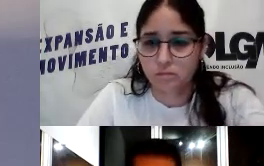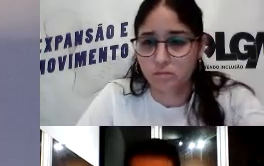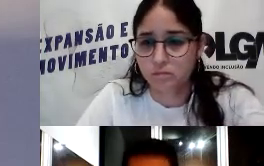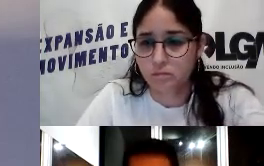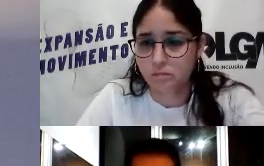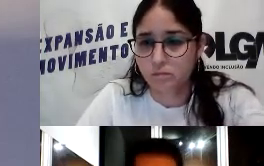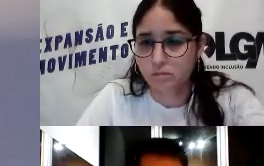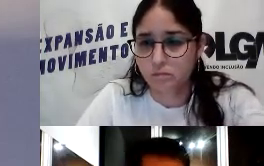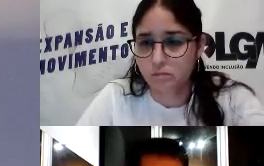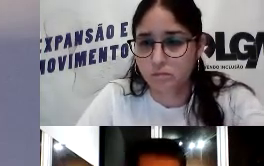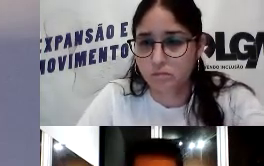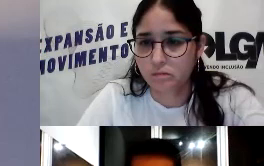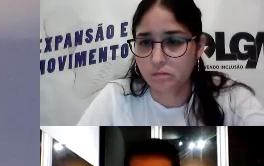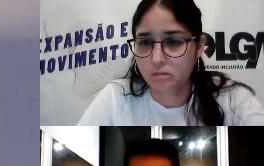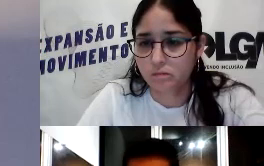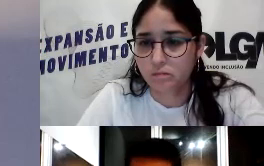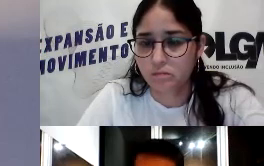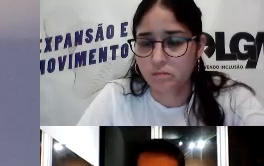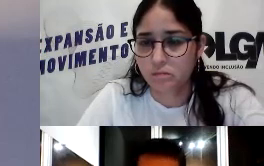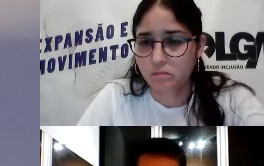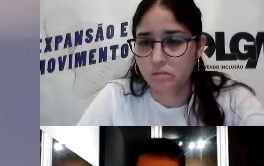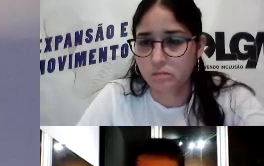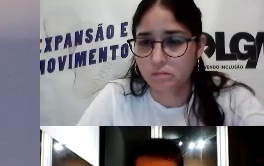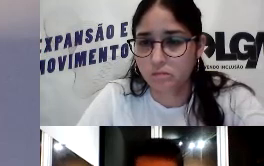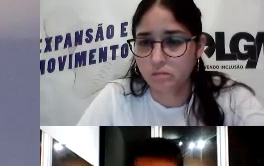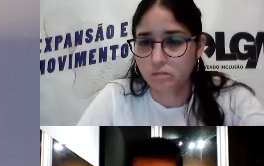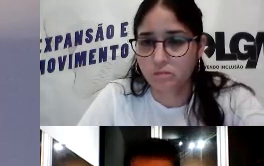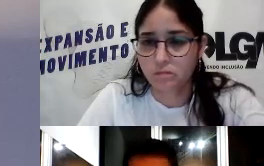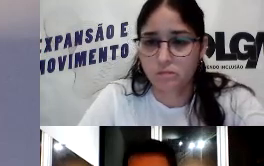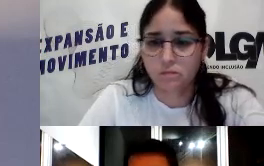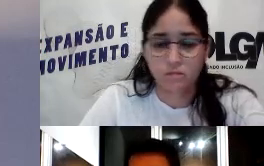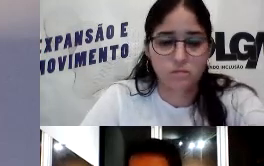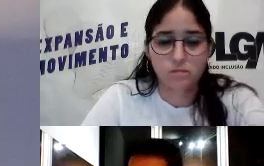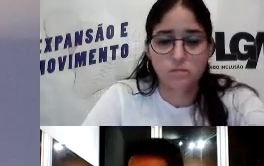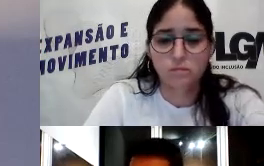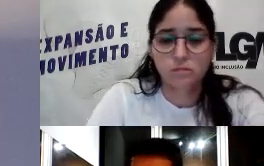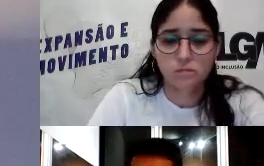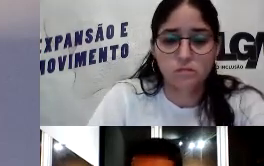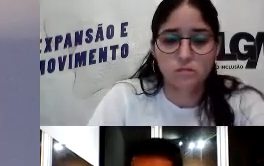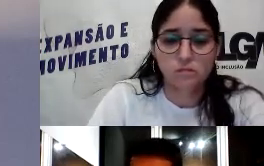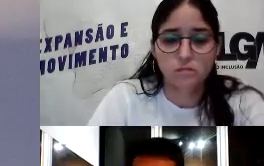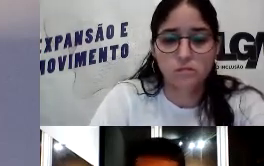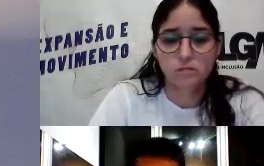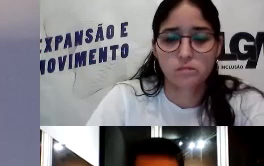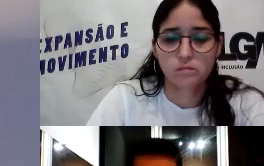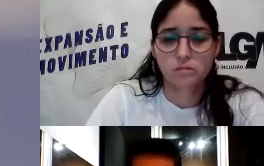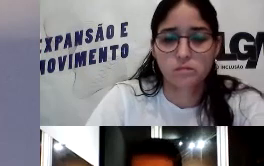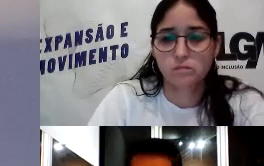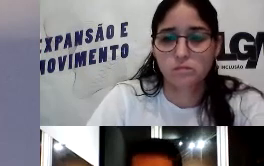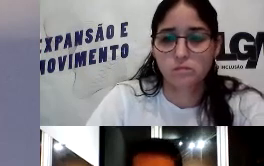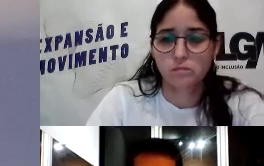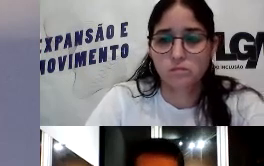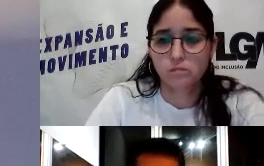o Rodolfo: olha, Rodolfo, eu percebi algumas características no seu filho que podem sugerir que ele tem uma síndrome, que ele